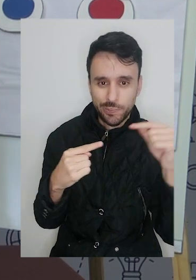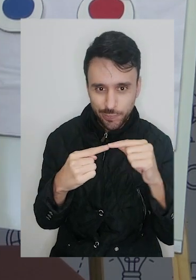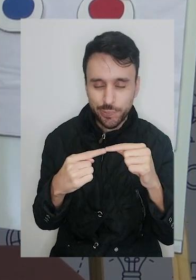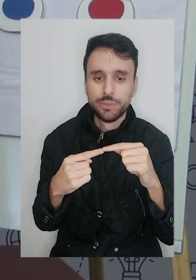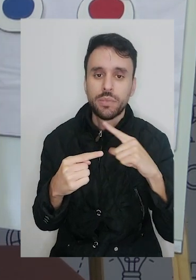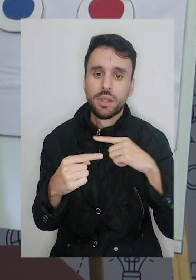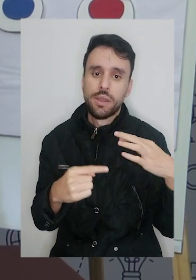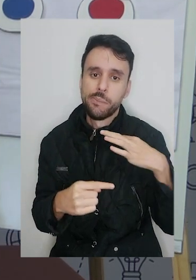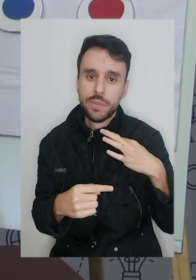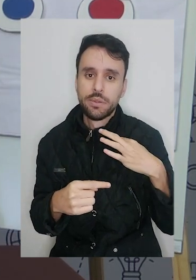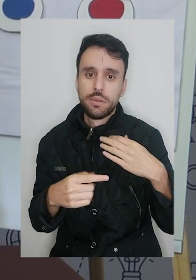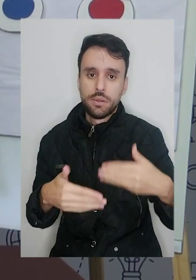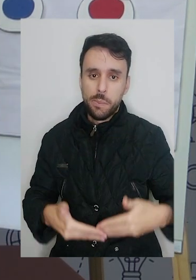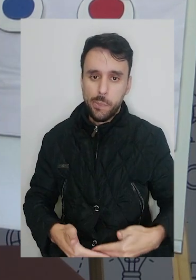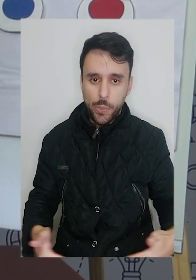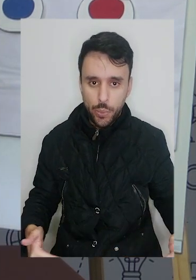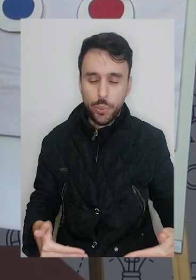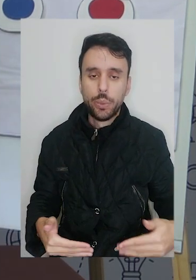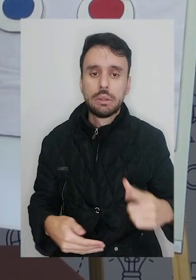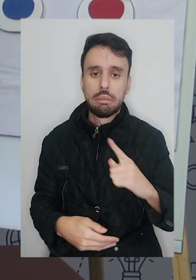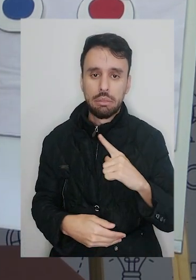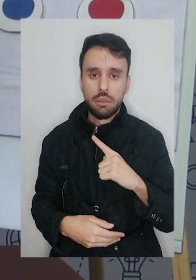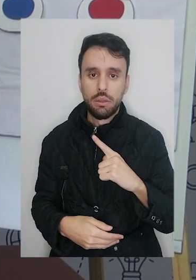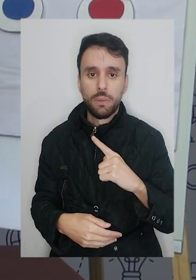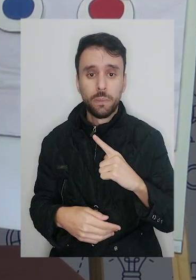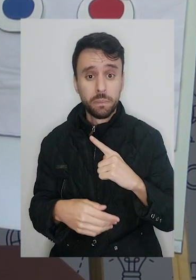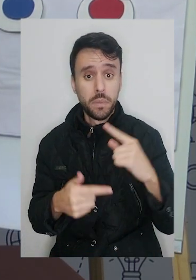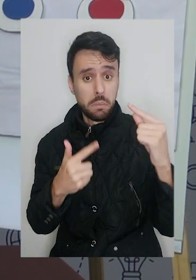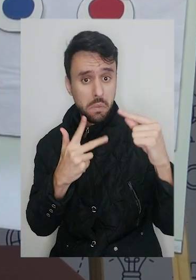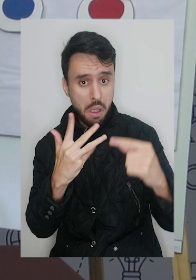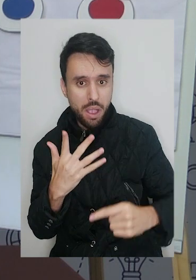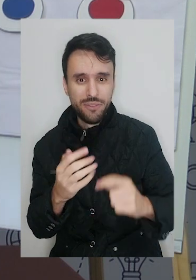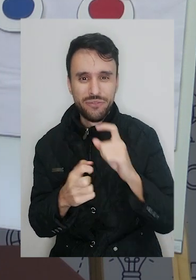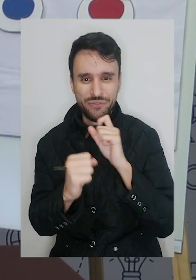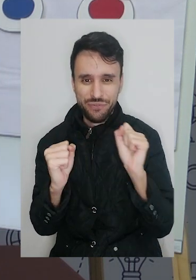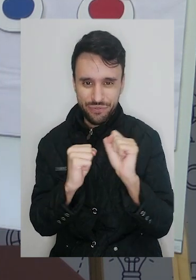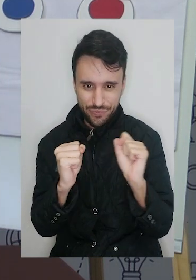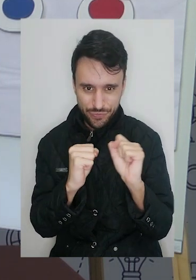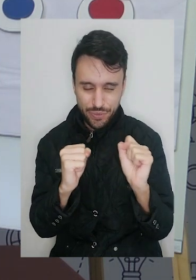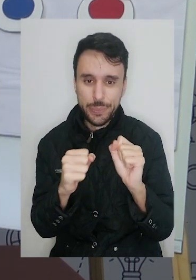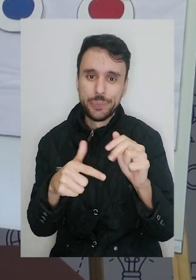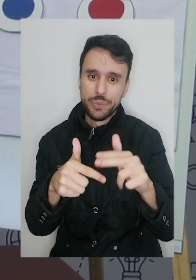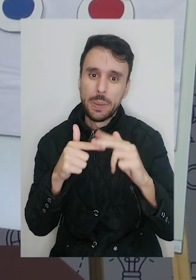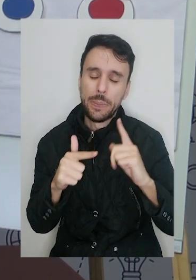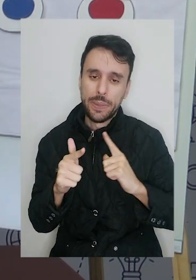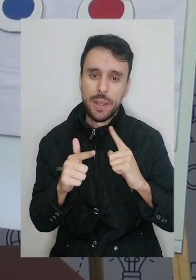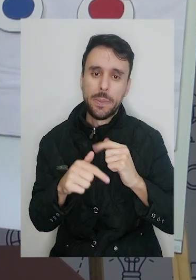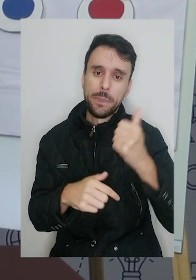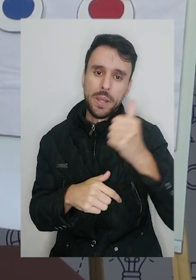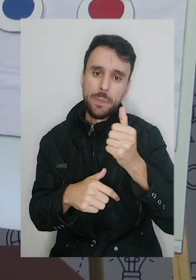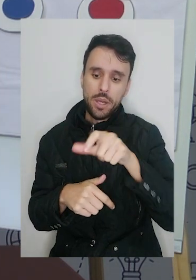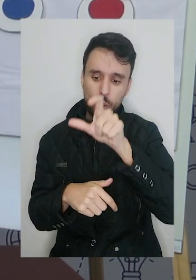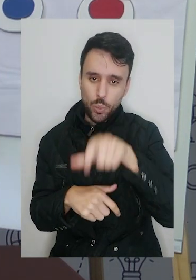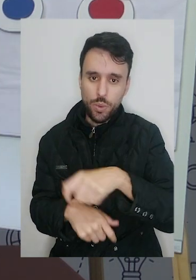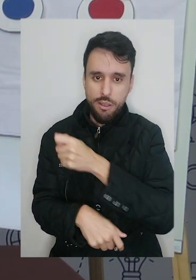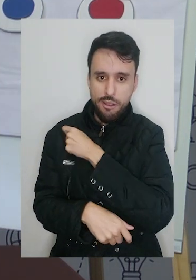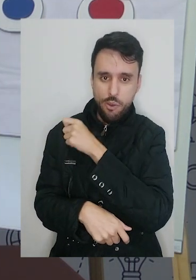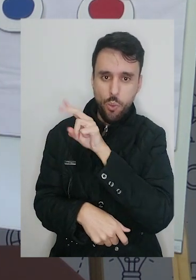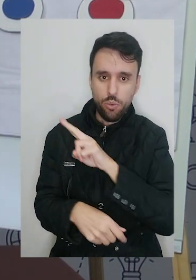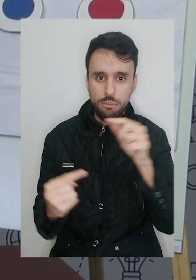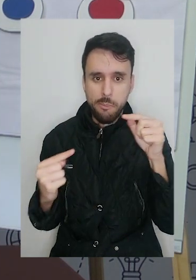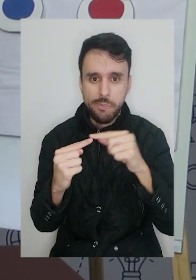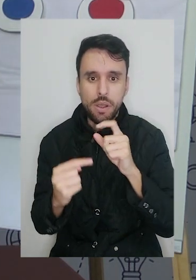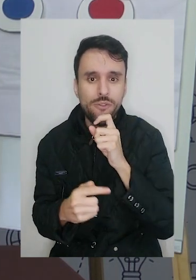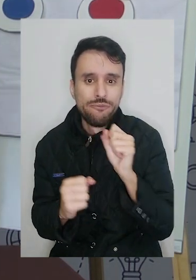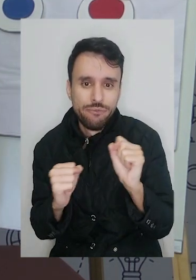uma camiseta, uma bermuda. Mas nesse caso aqui, está frio. Então, é o primeiro estudante que está vestido para o